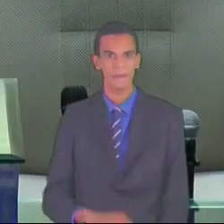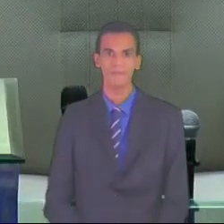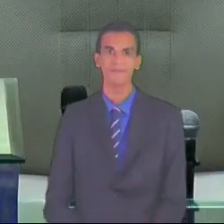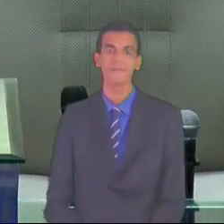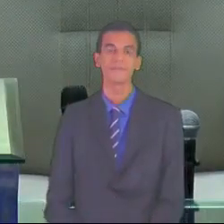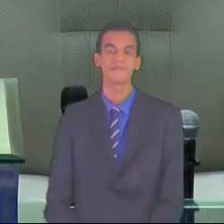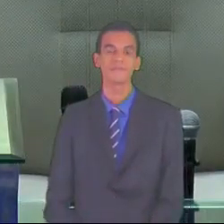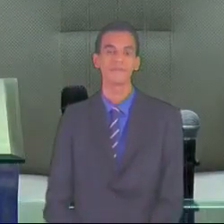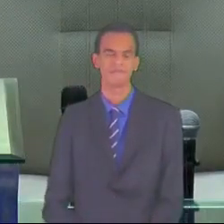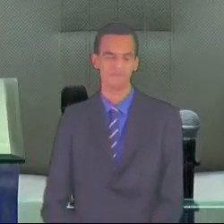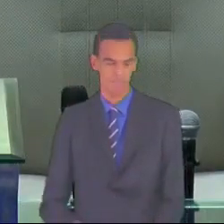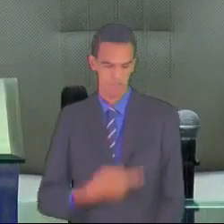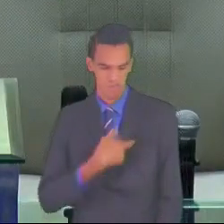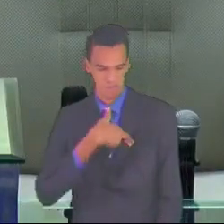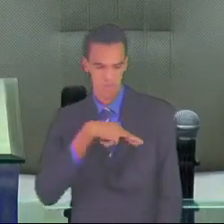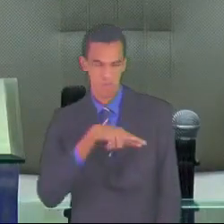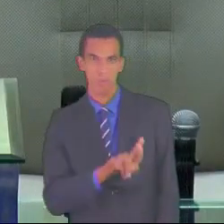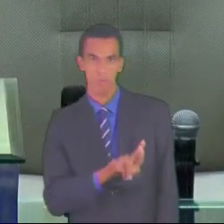Os religiosos